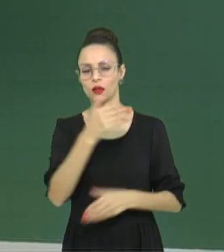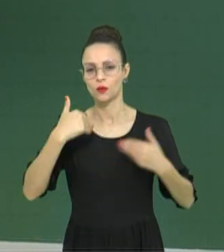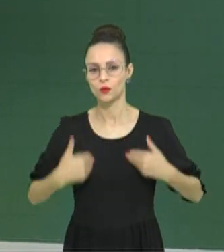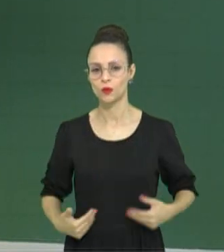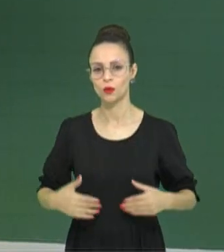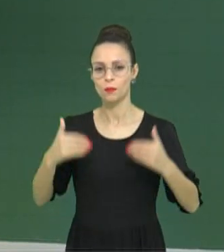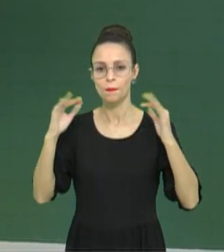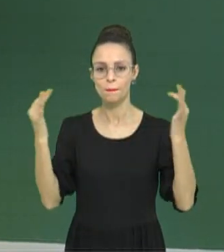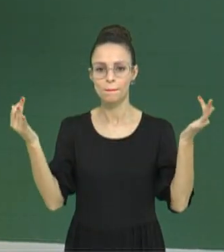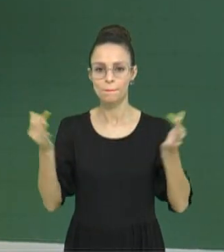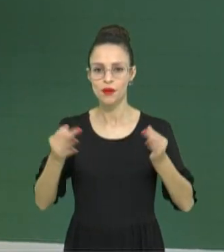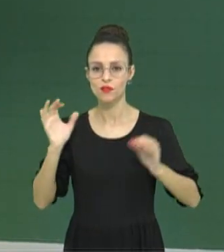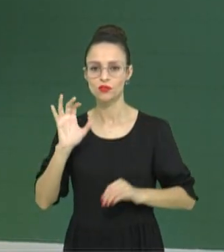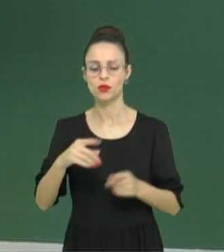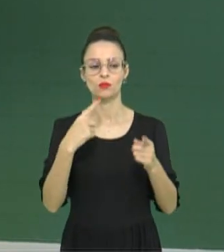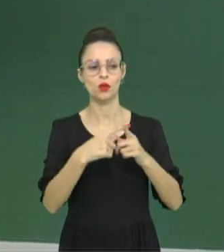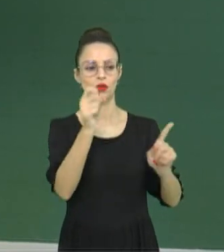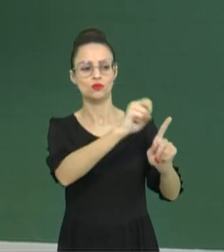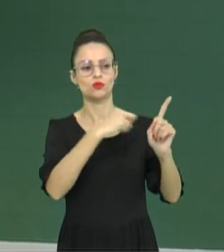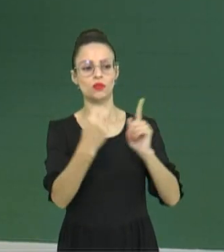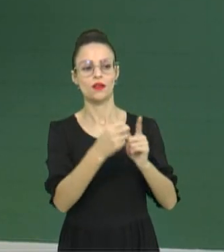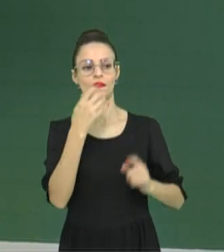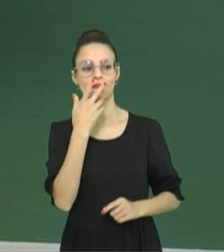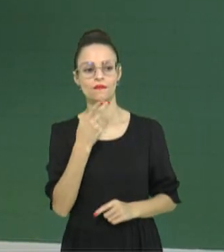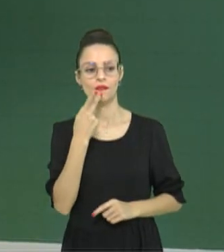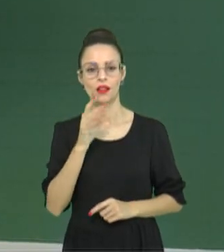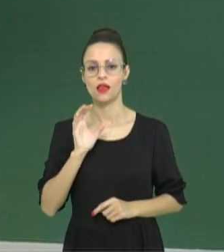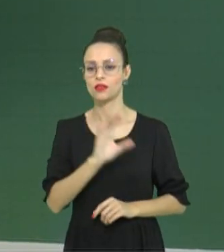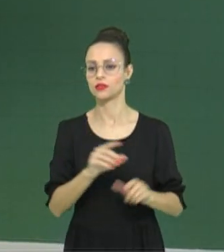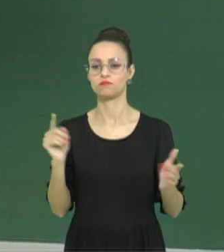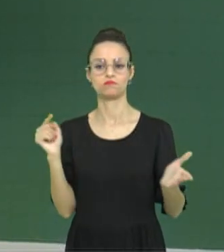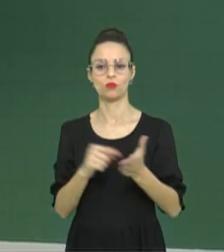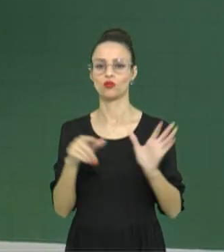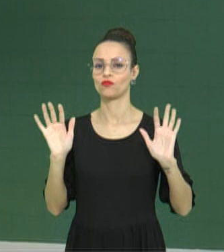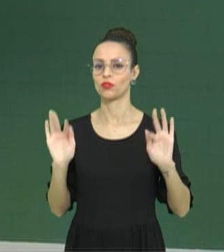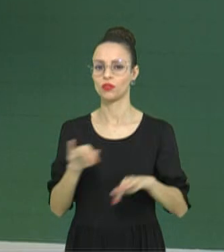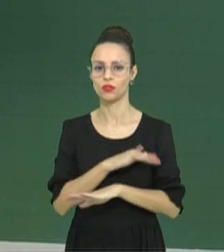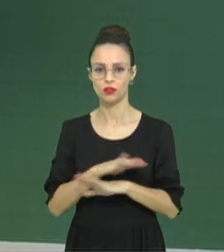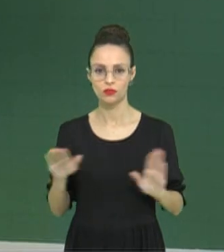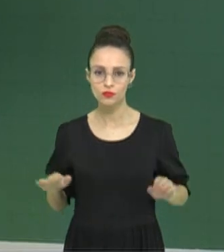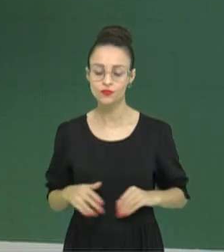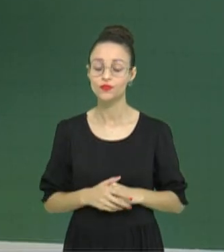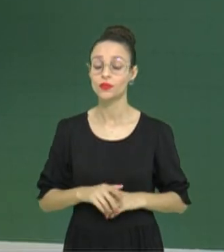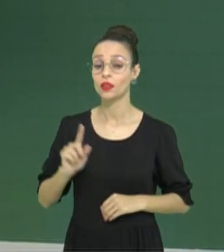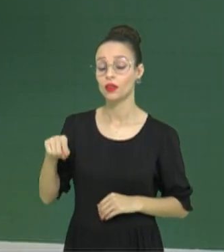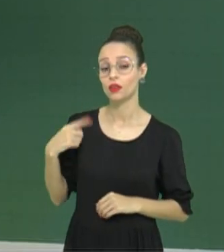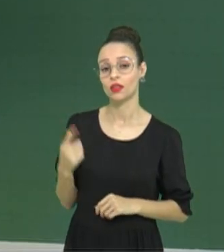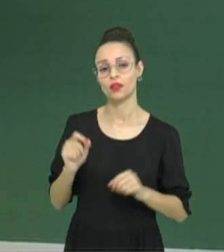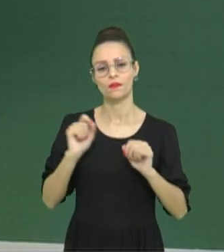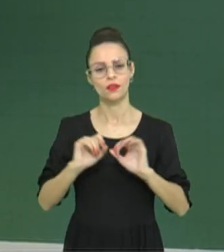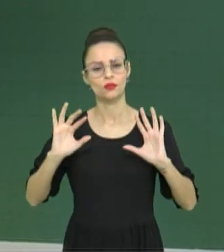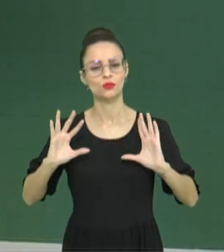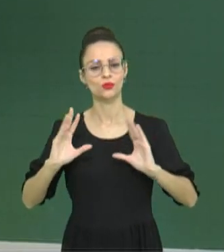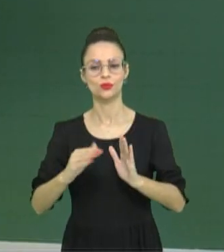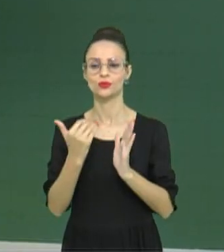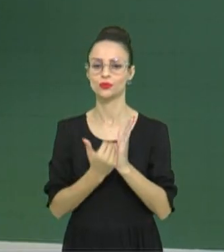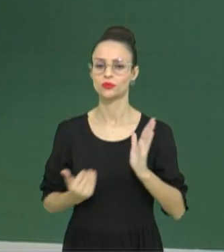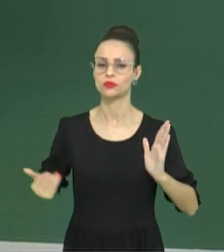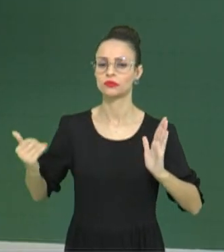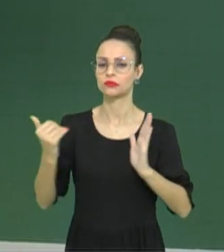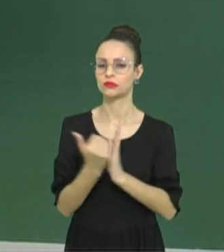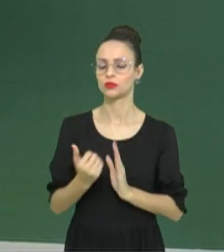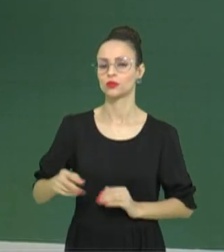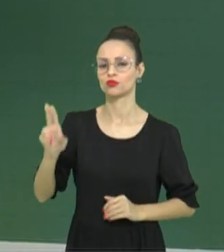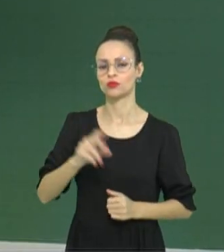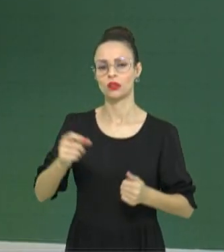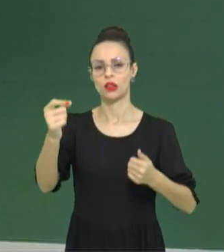dessa maneira porque todo mundo diz que é assim e ponto final. E a gente faz de tudo de maneira exagerada, utilizando de